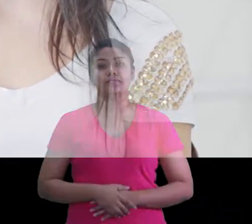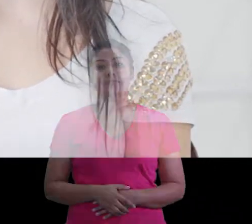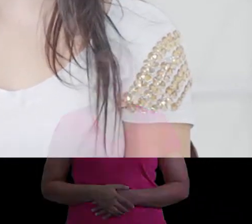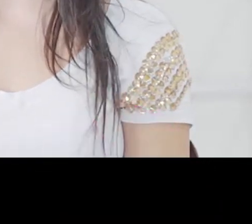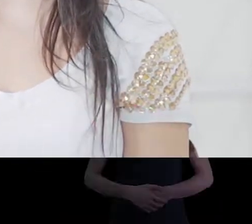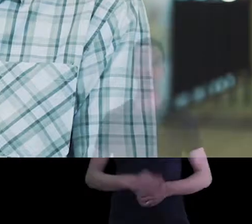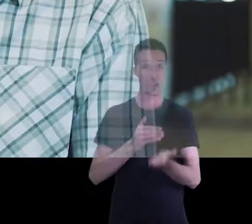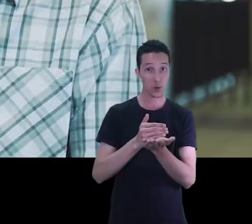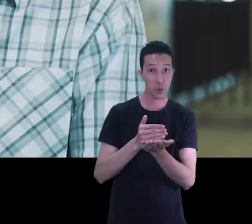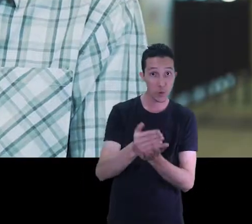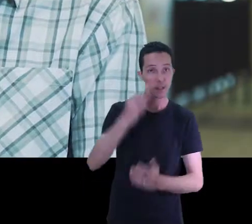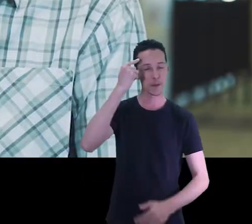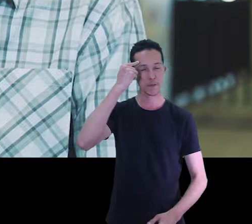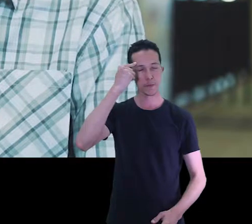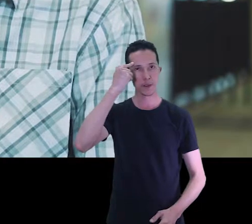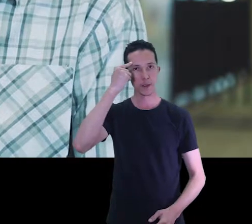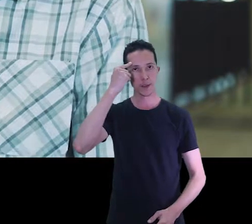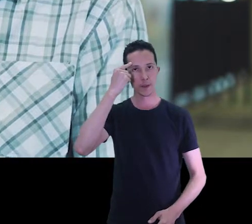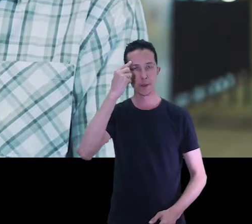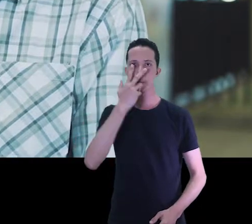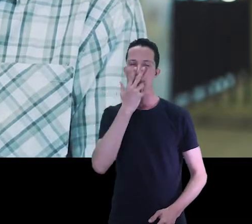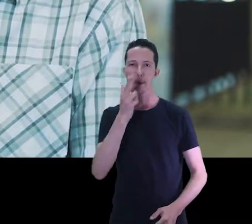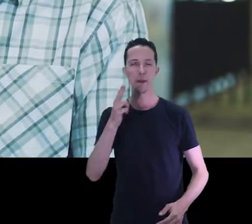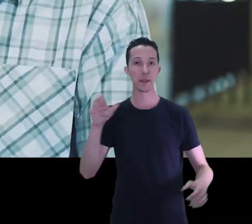lugares reformados. Quando começamos a pensar,